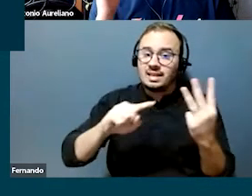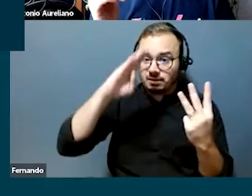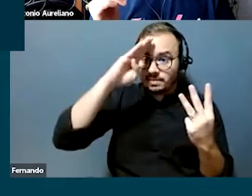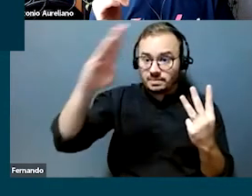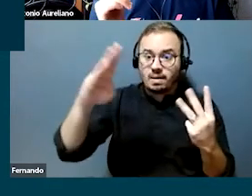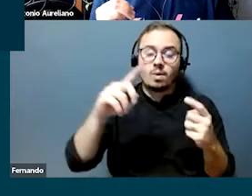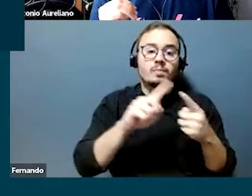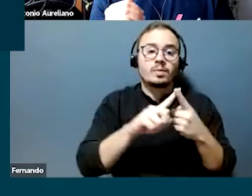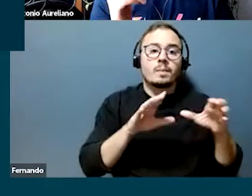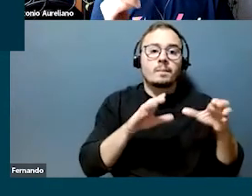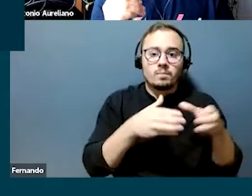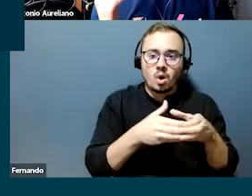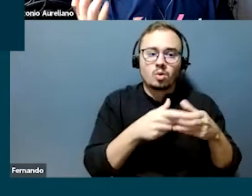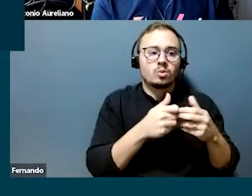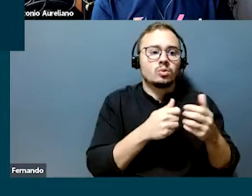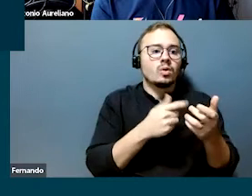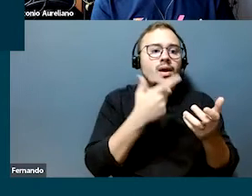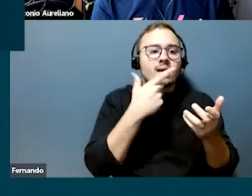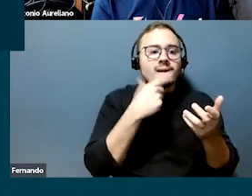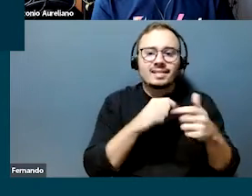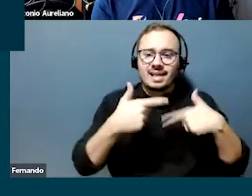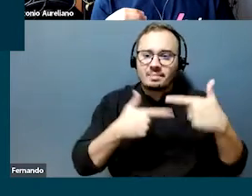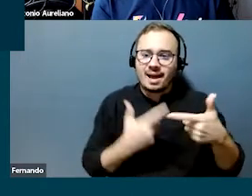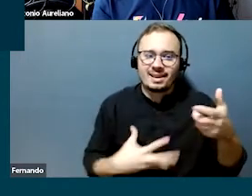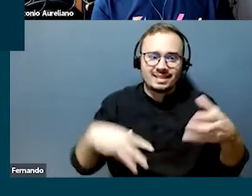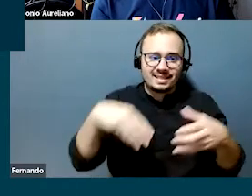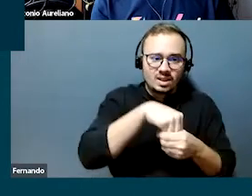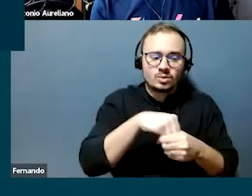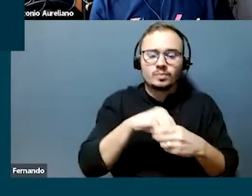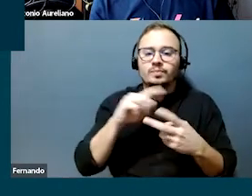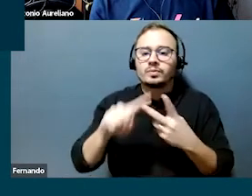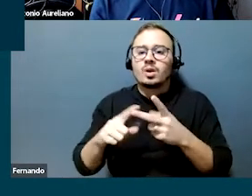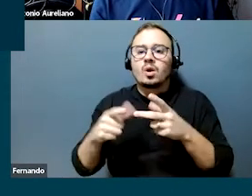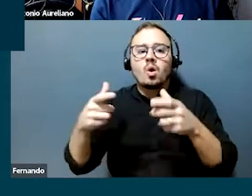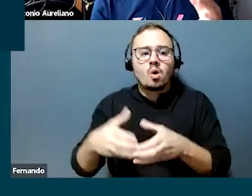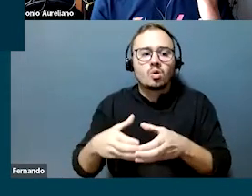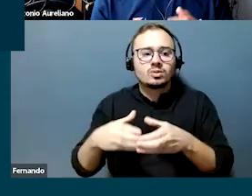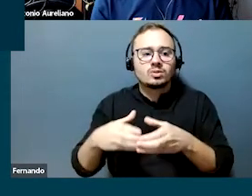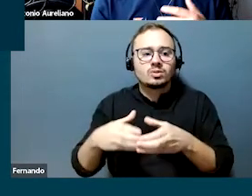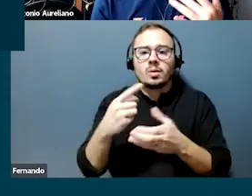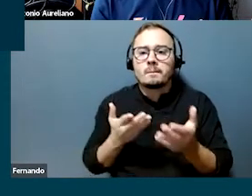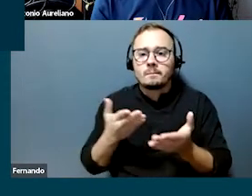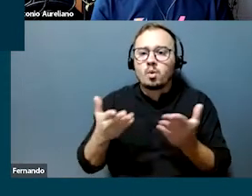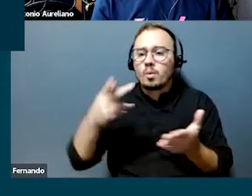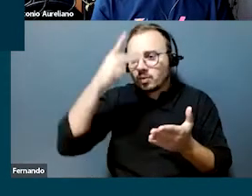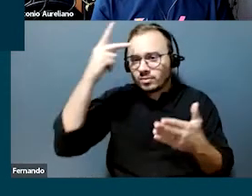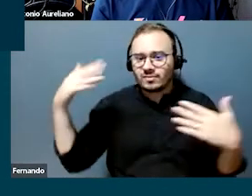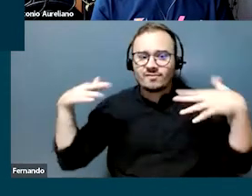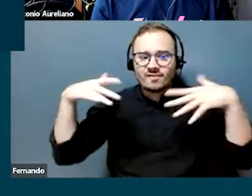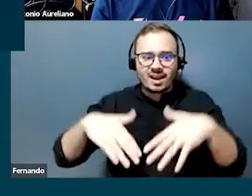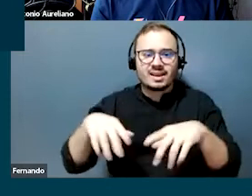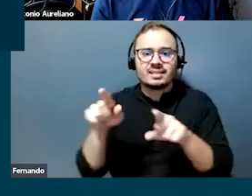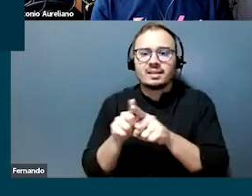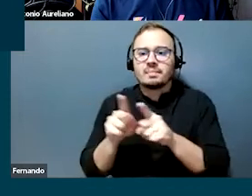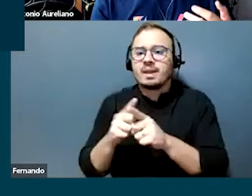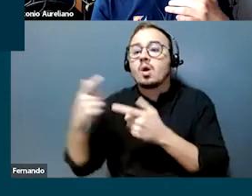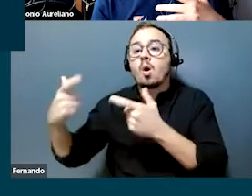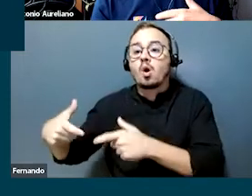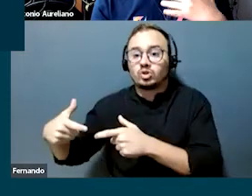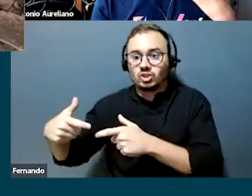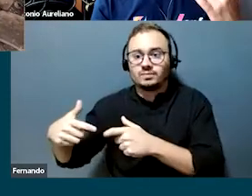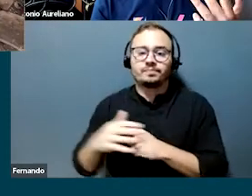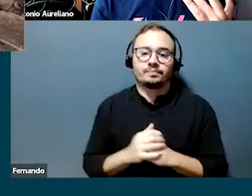três pontos para analisar: o bloco e os fornecedores do bloco, a troça, o público e serviços, e os indivíduos e as localidades desses indivíduos.